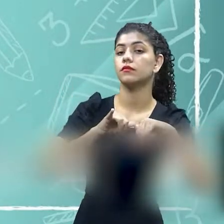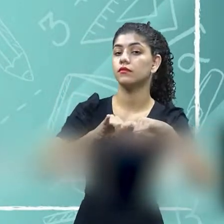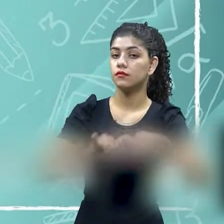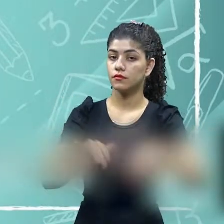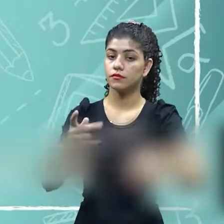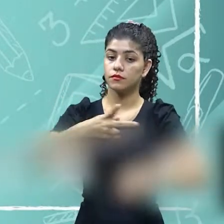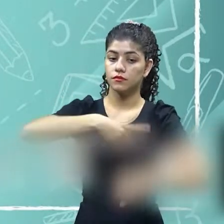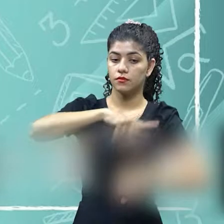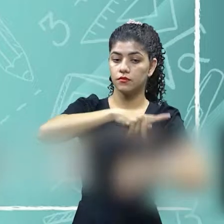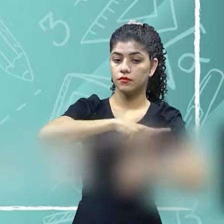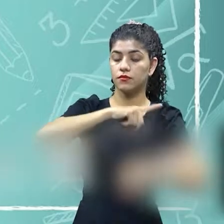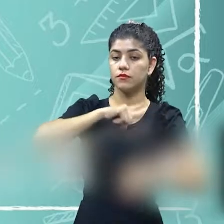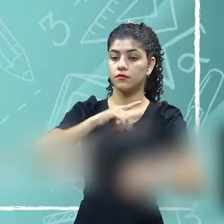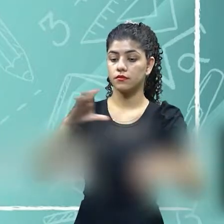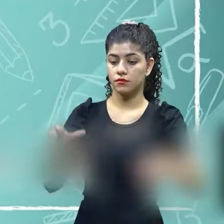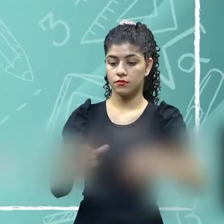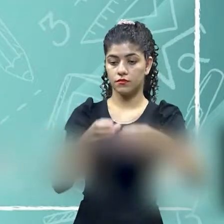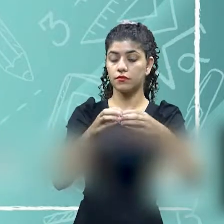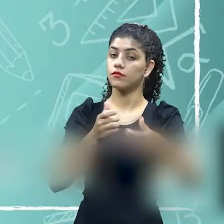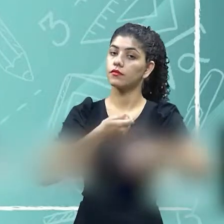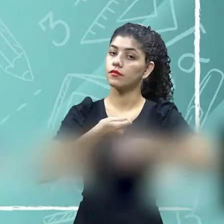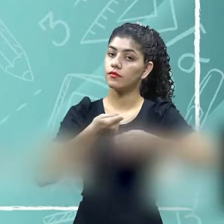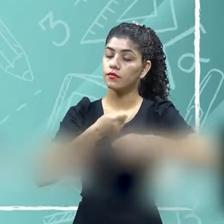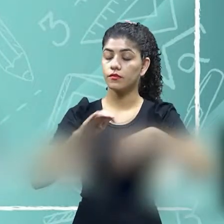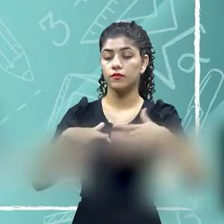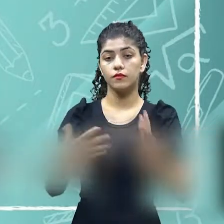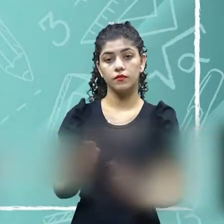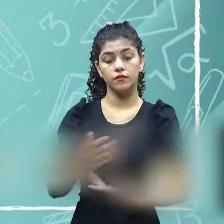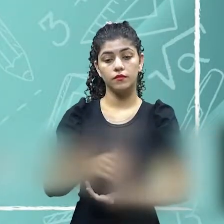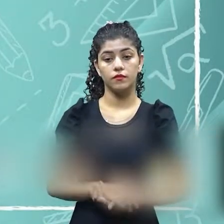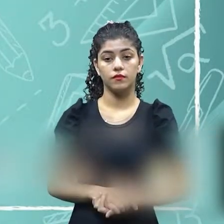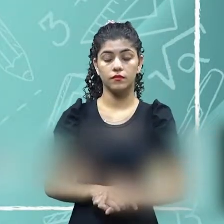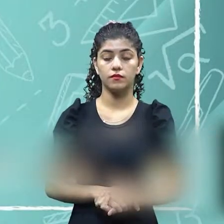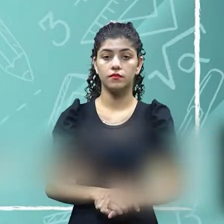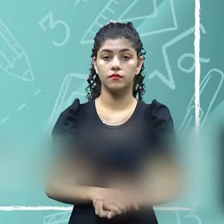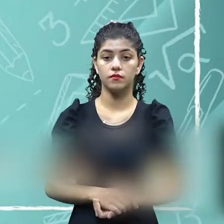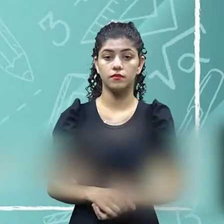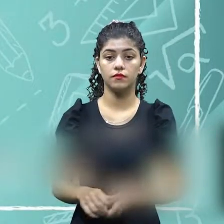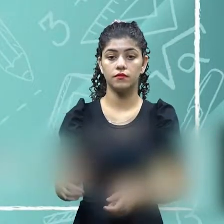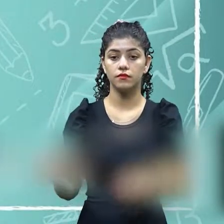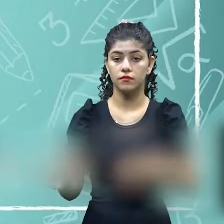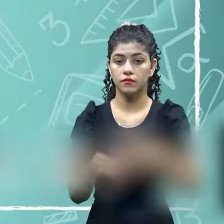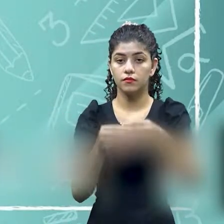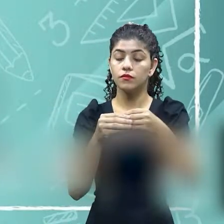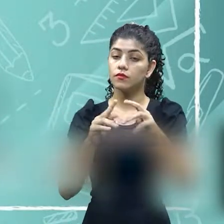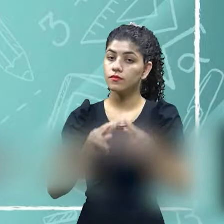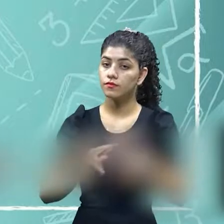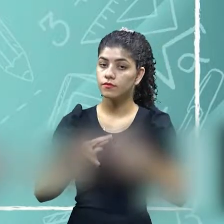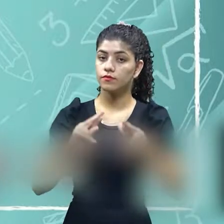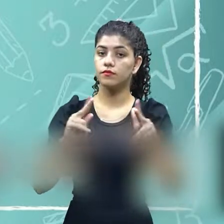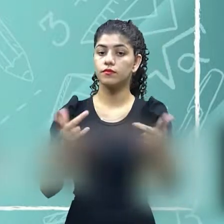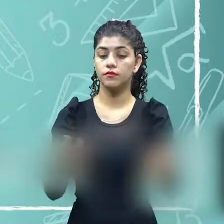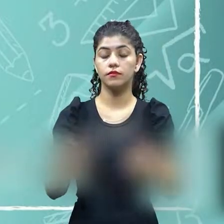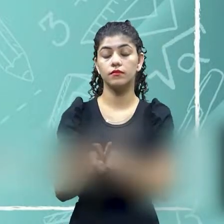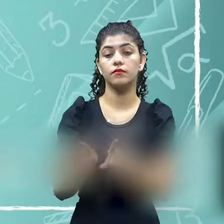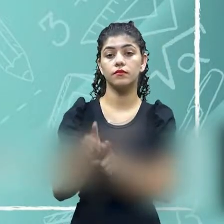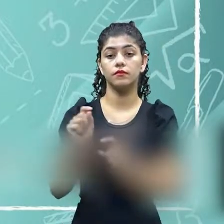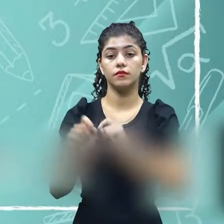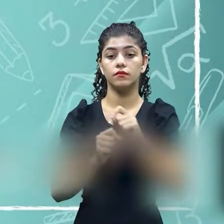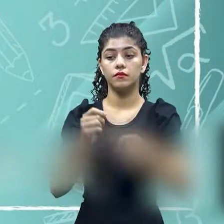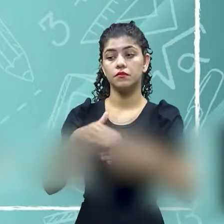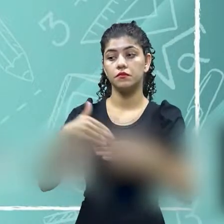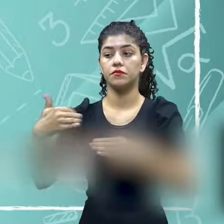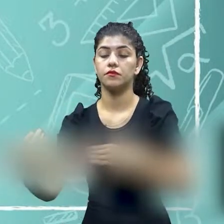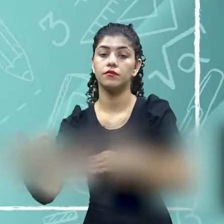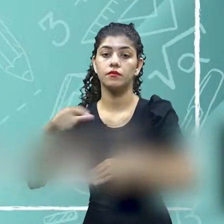comerciais entre esses países pertencentes a um bloco econômico, em que aqueles que pertencem ao bloco econômico têm um diferencial e aqueles que